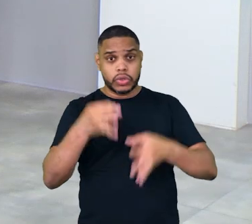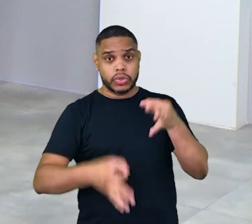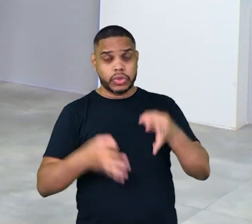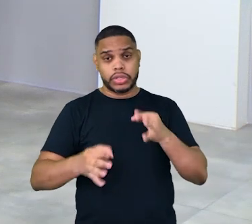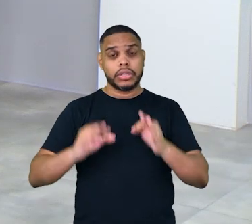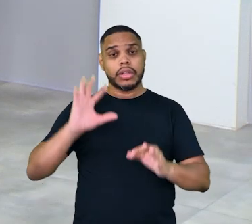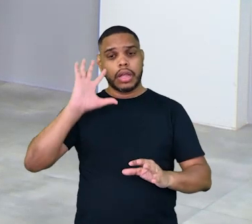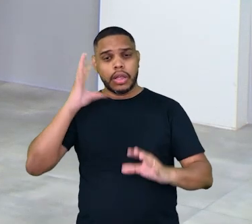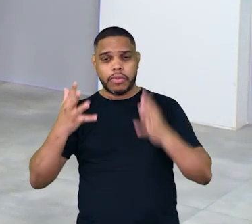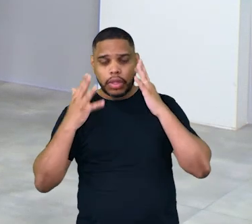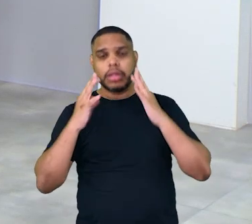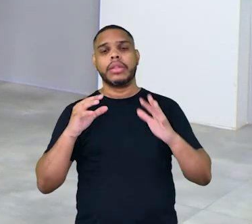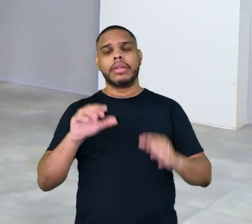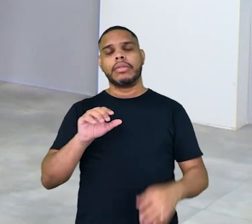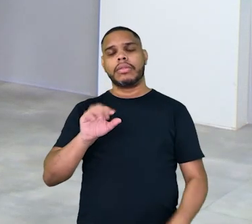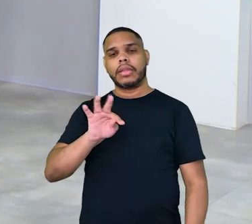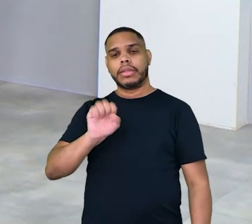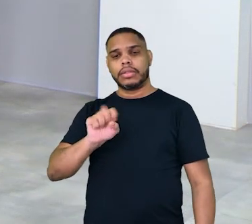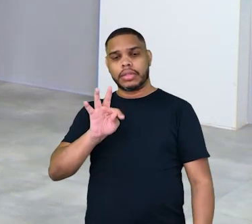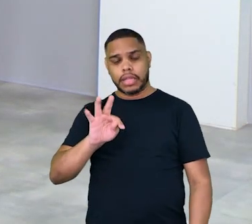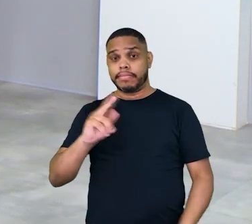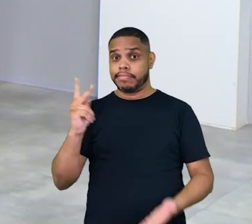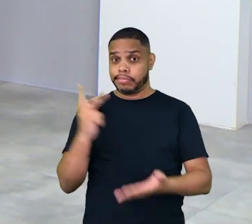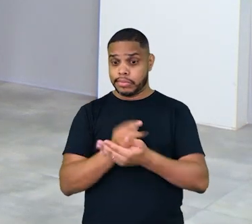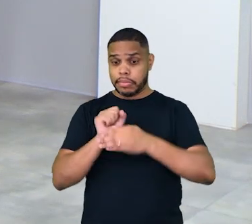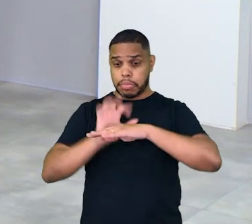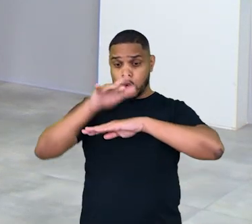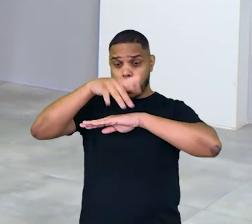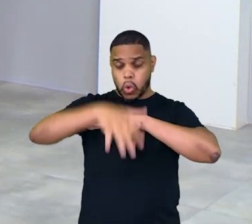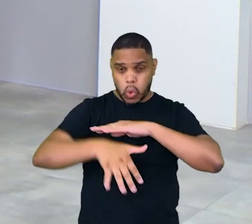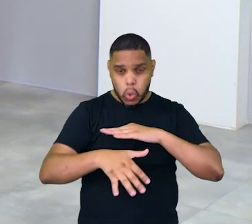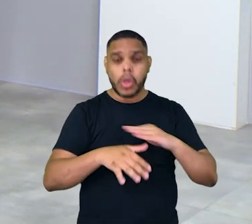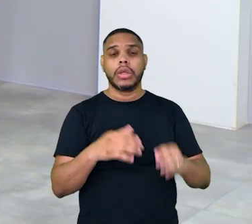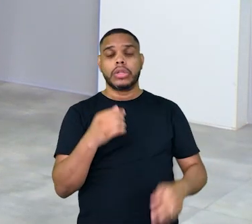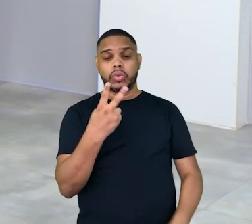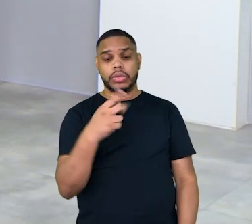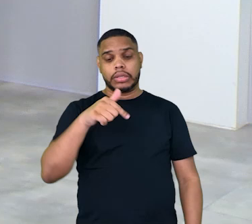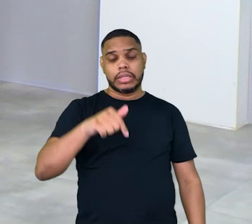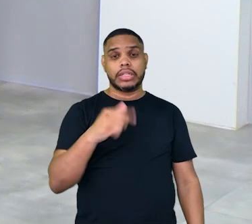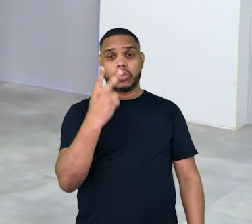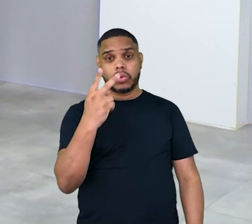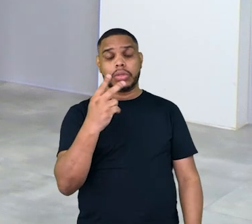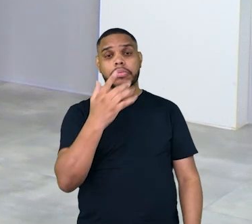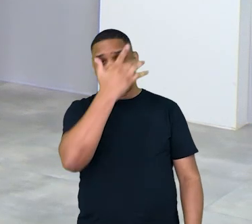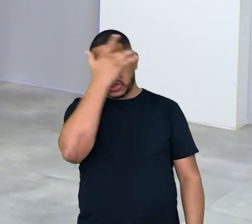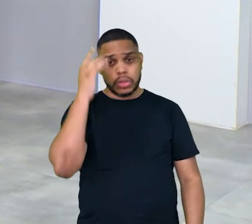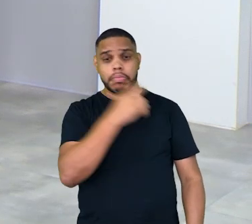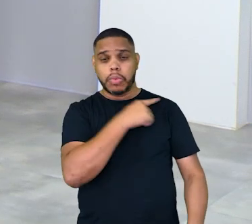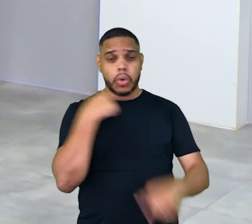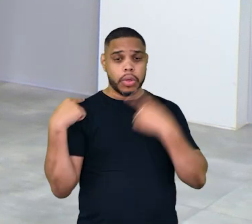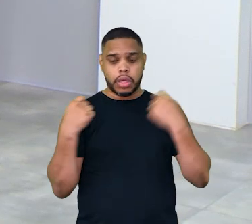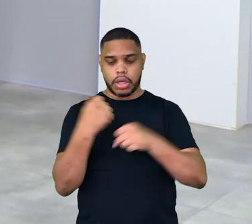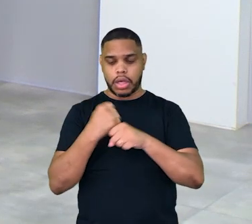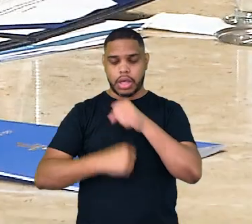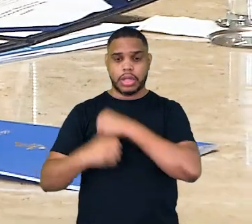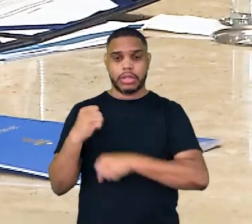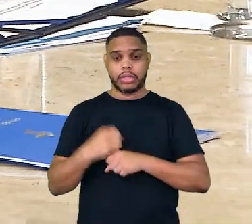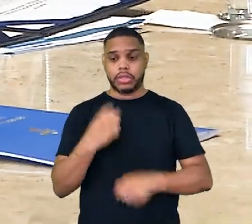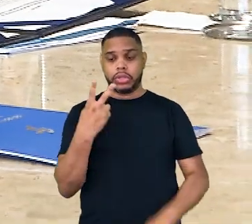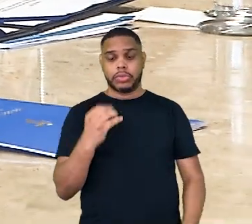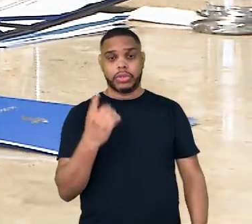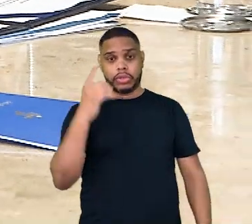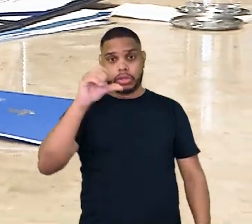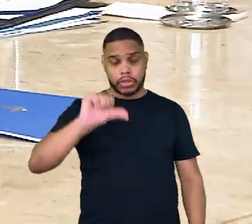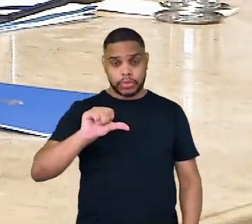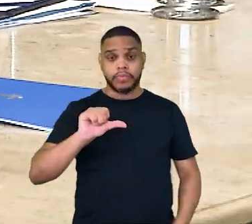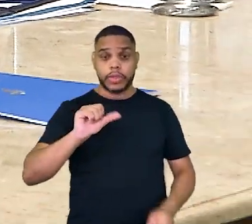Judiciário de Solução de Conflitos do TST. A tragédia ambiental matou 272 pessoas em 2019. Com